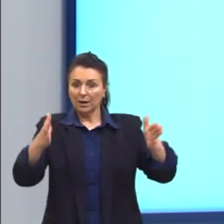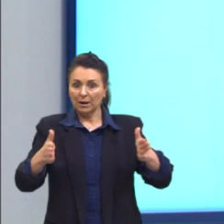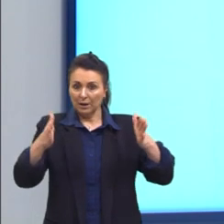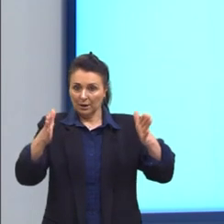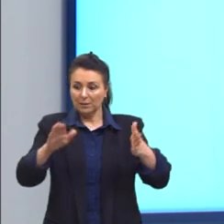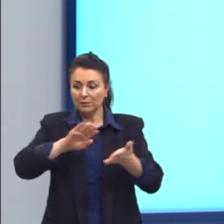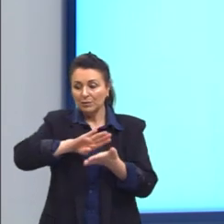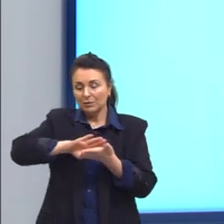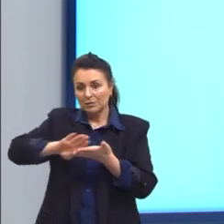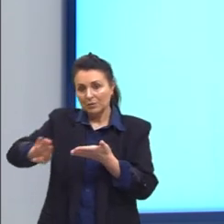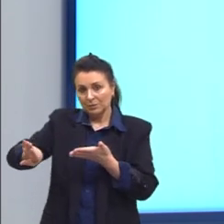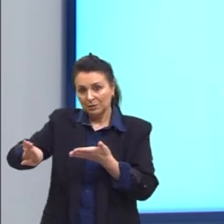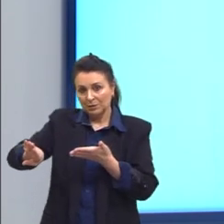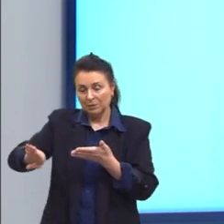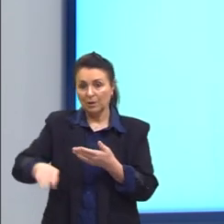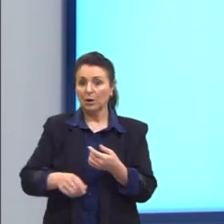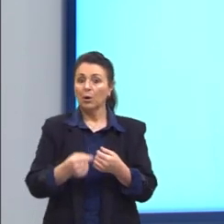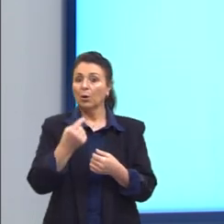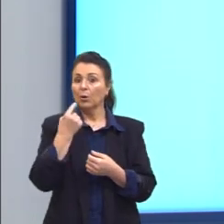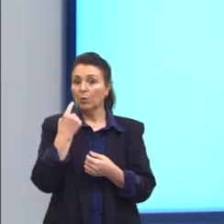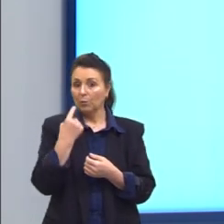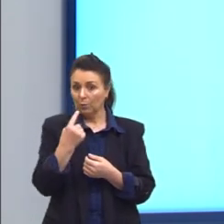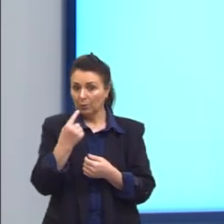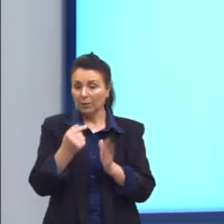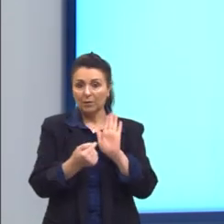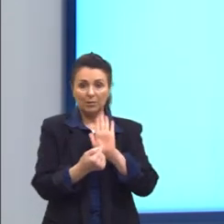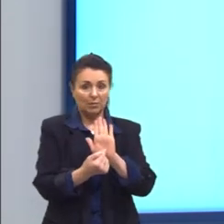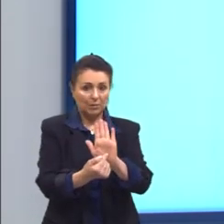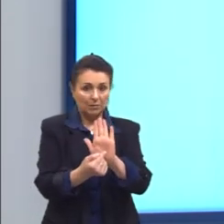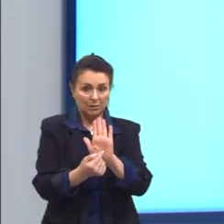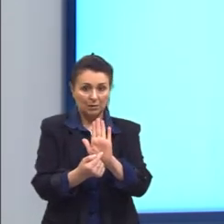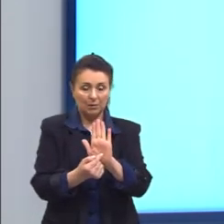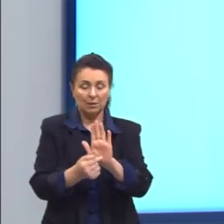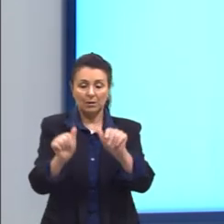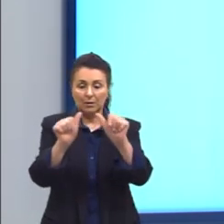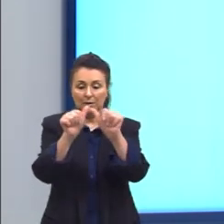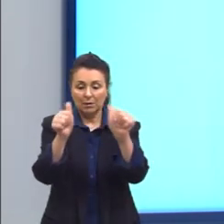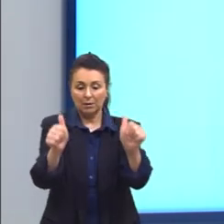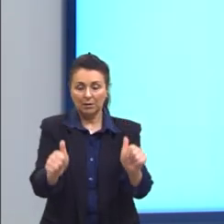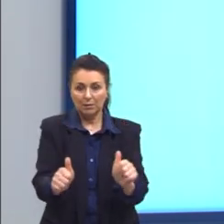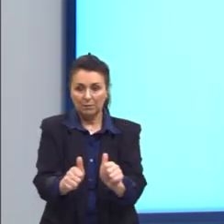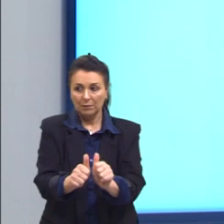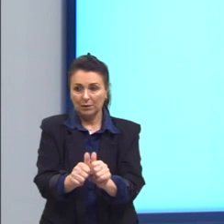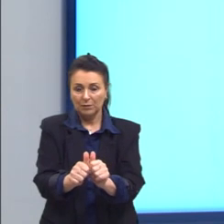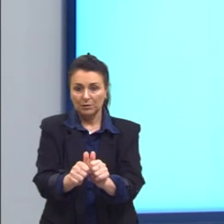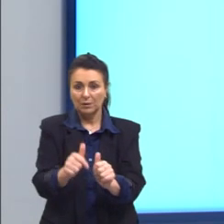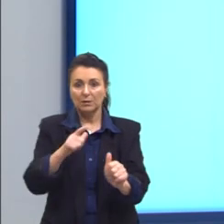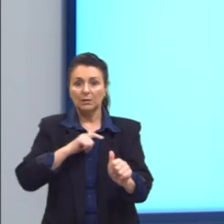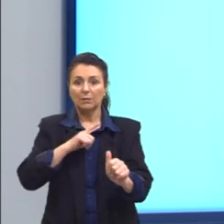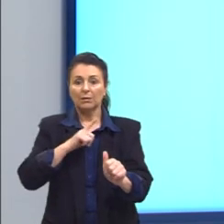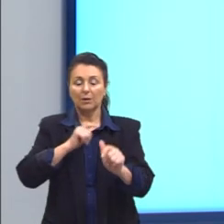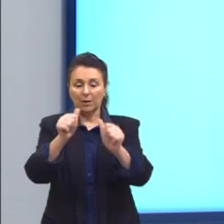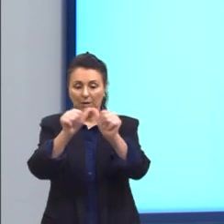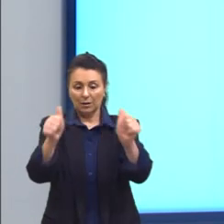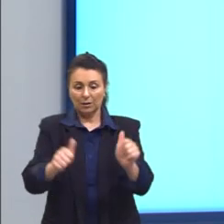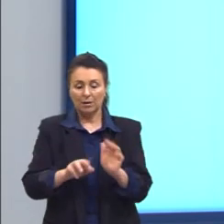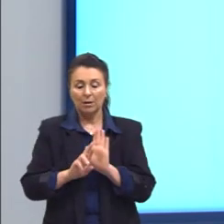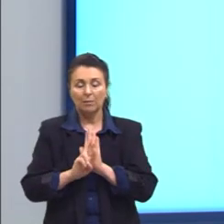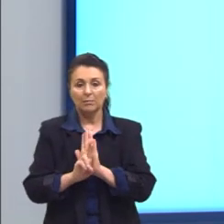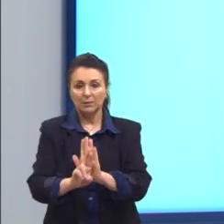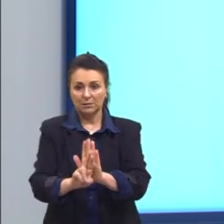removidas uma das secções está indicada na figura então Aqui nós temos a figura que representa